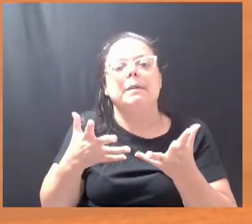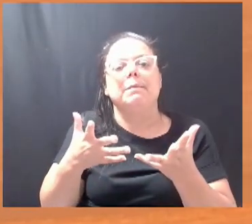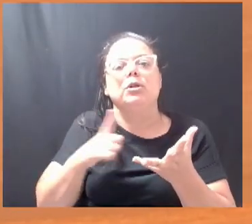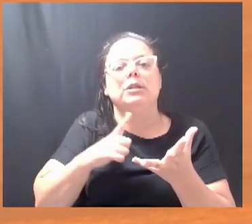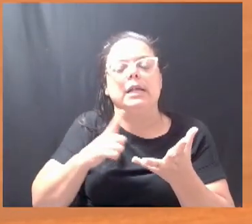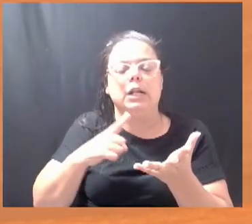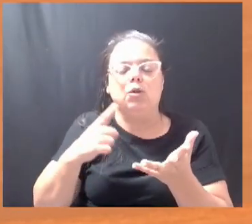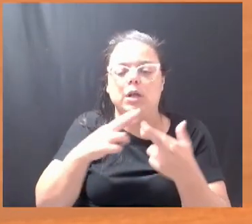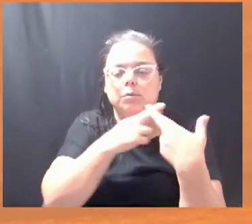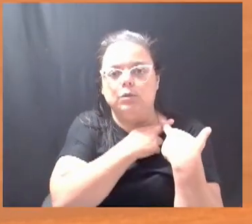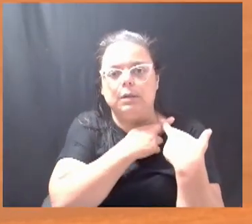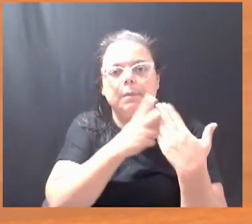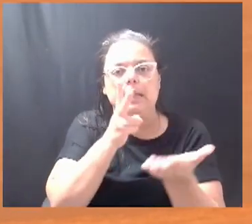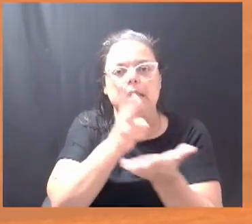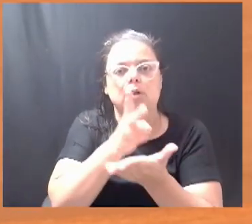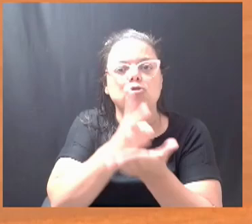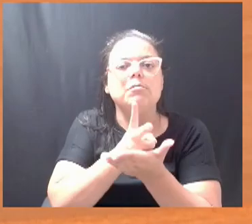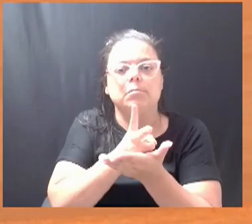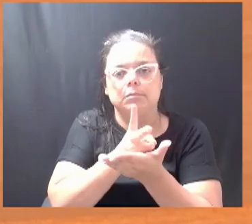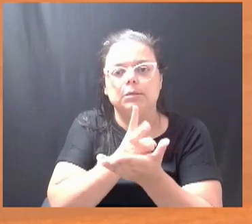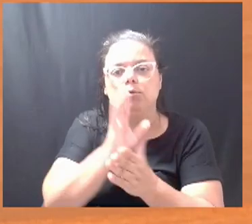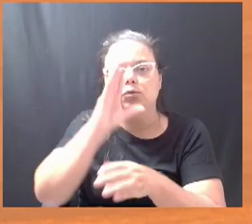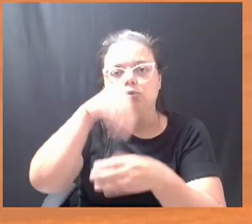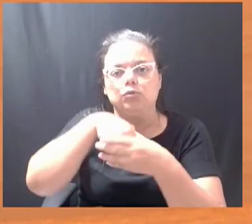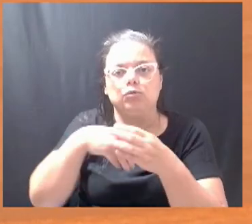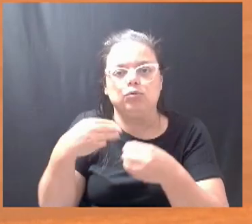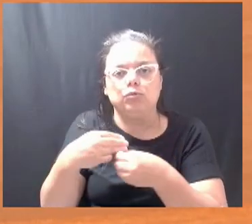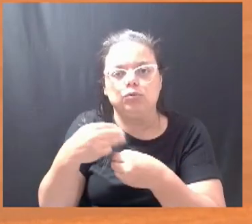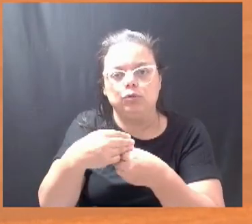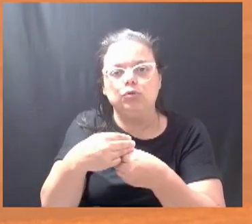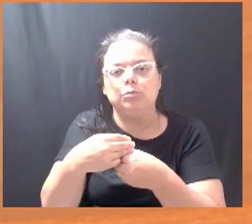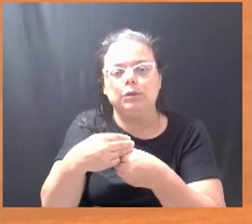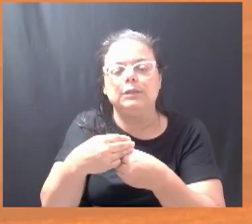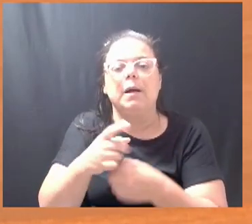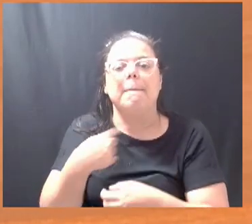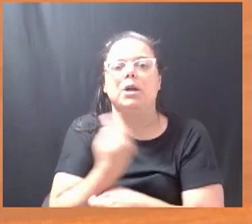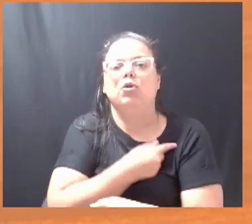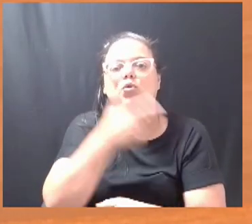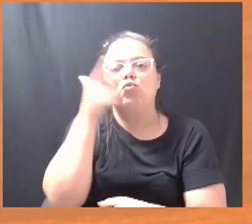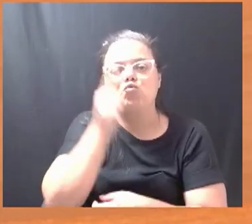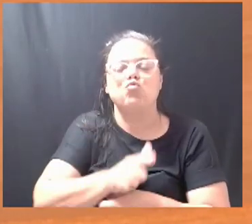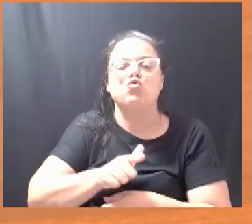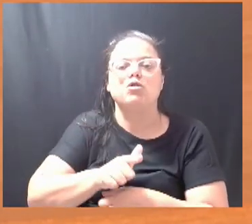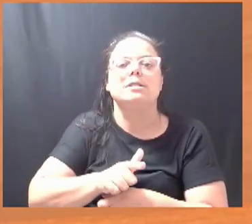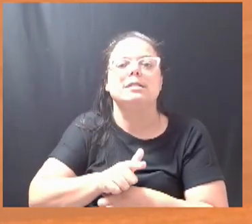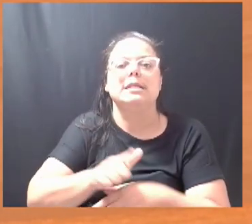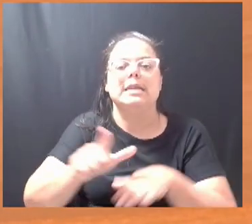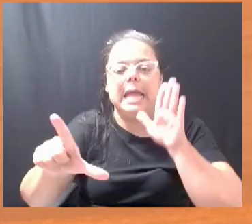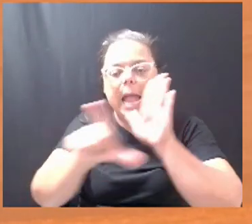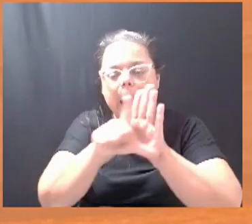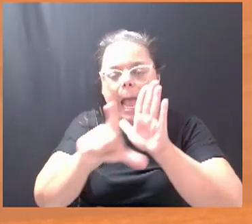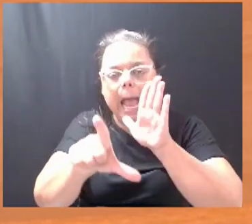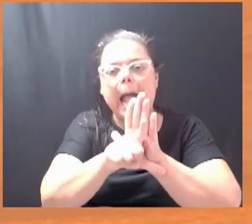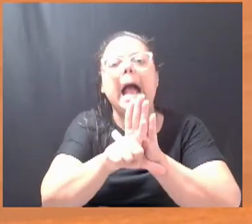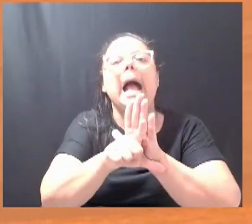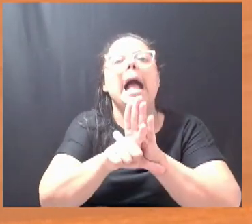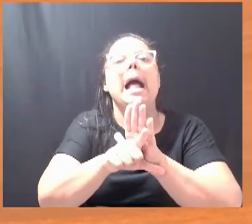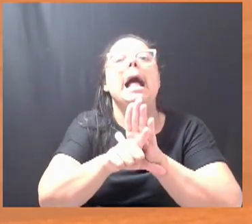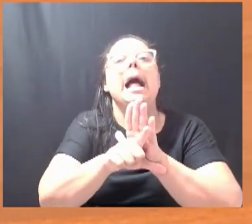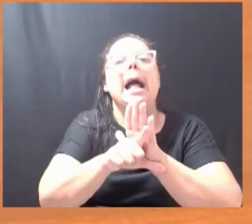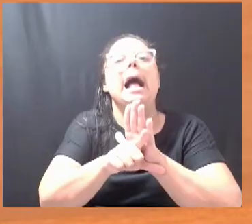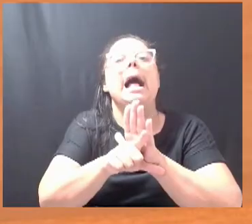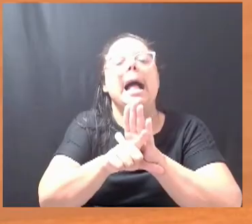aqui junto ao município, para a gente poder fazer valer a lei e, de fato, enfim,